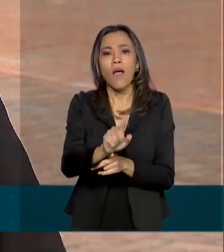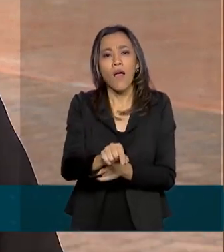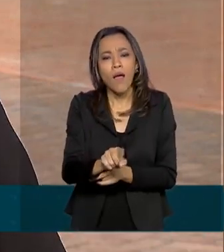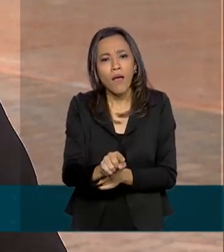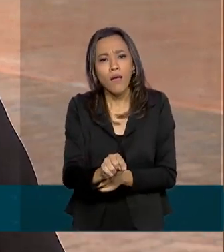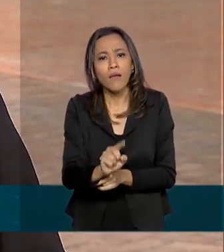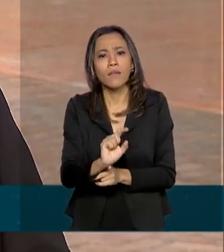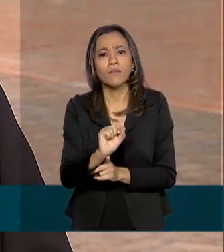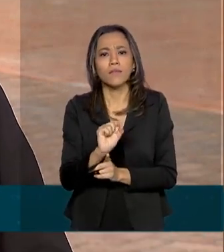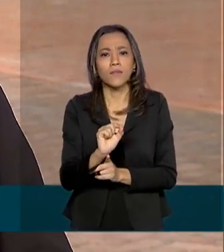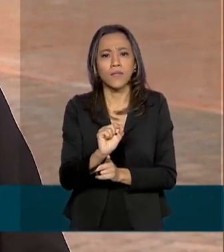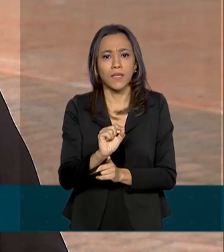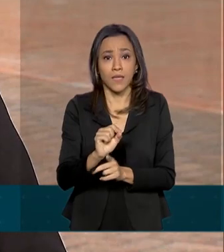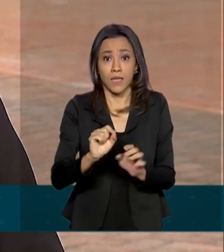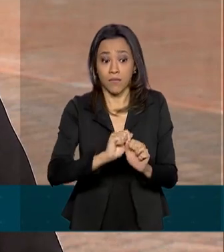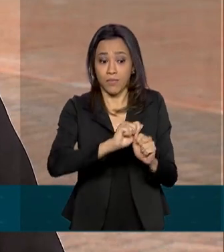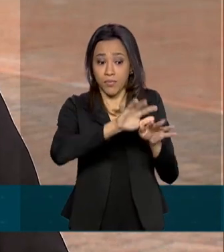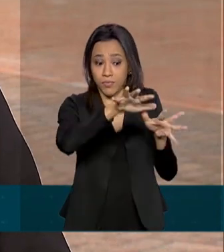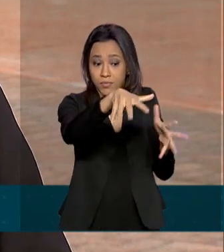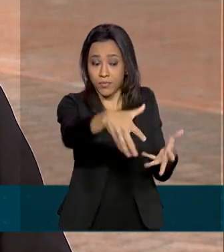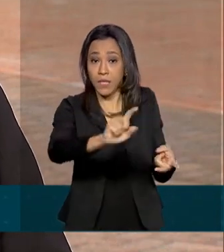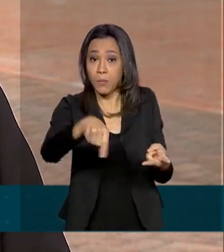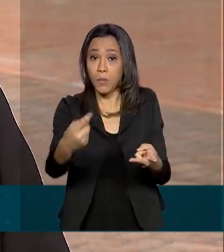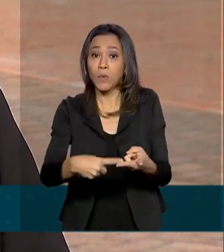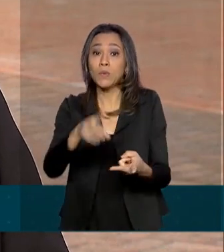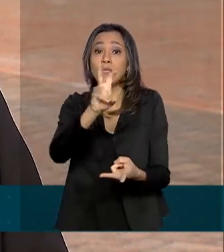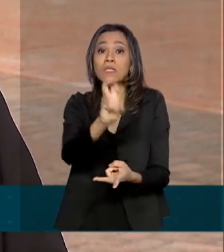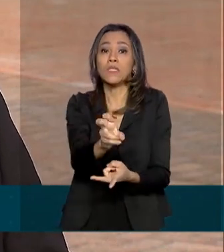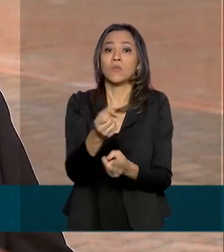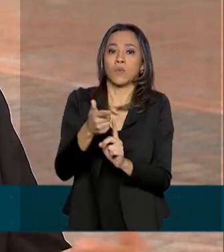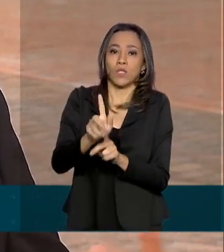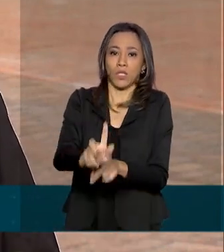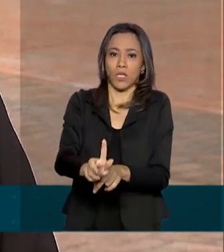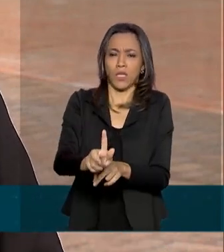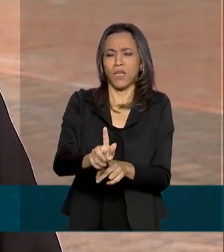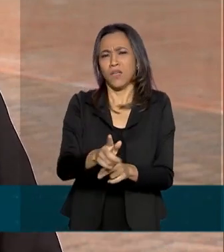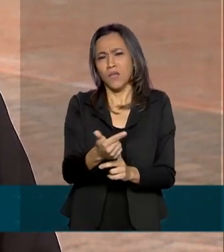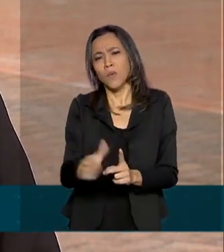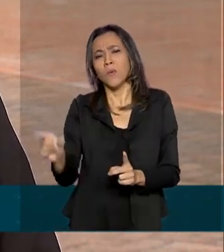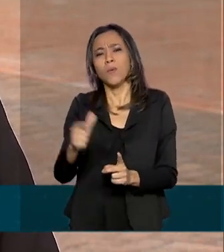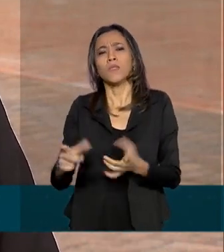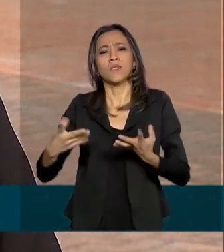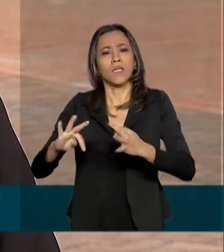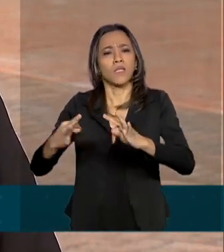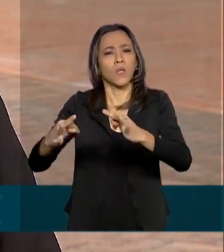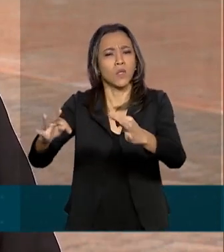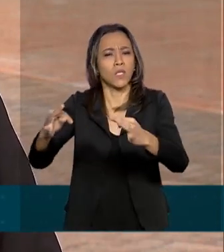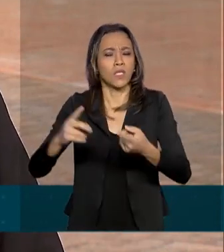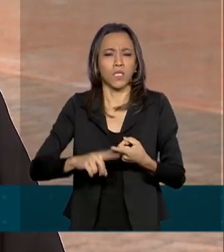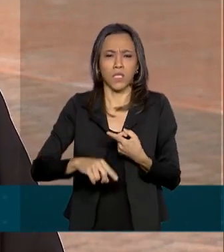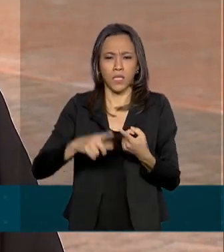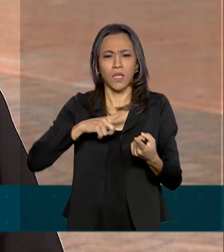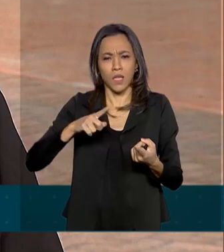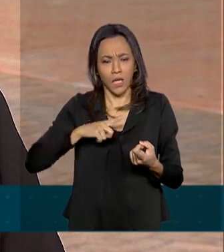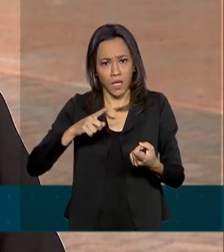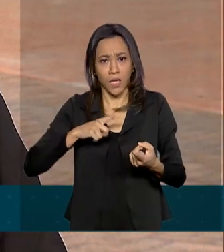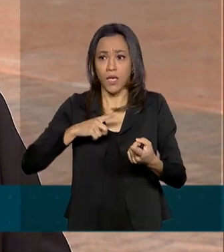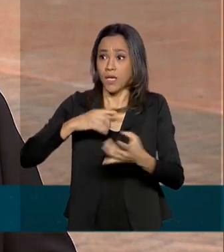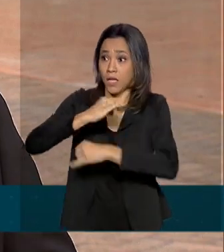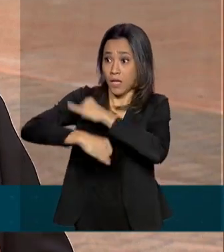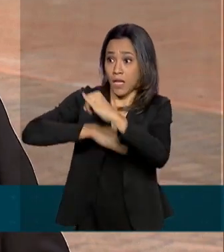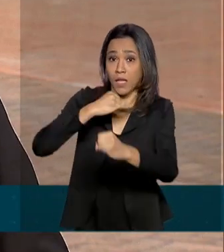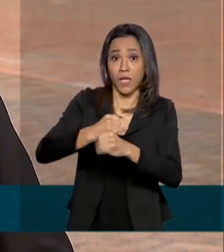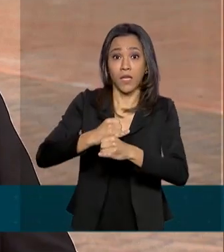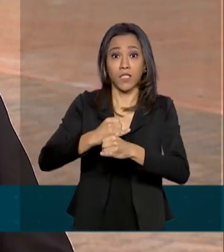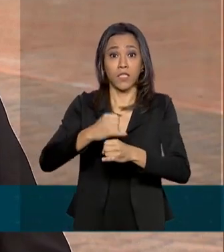esses espaços, depois o 5G e as tecnologias que trabalham com isso, como o internet das coisas, que vão permitir, por